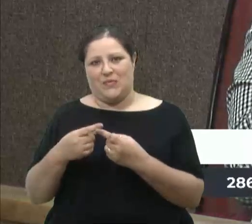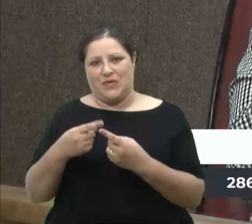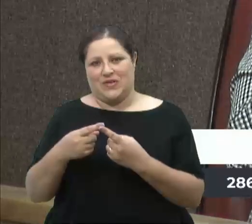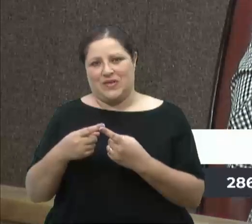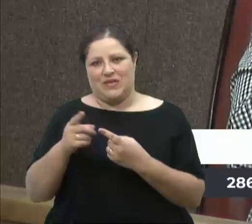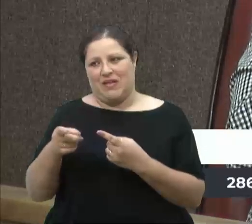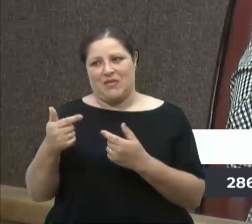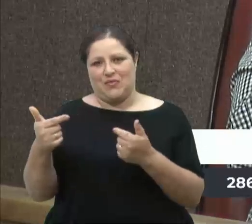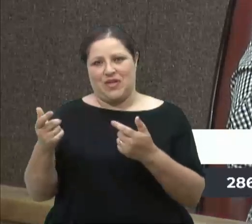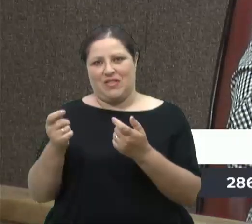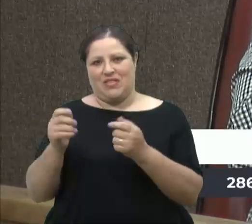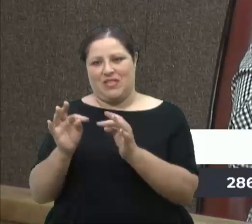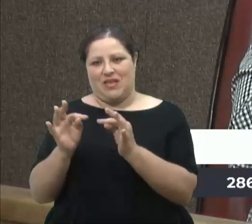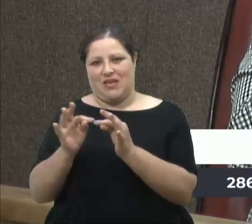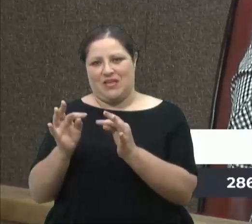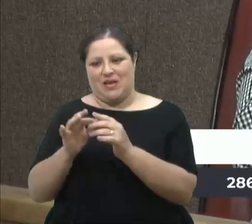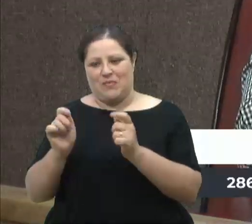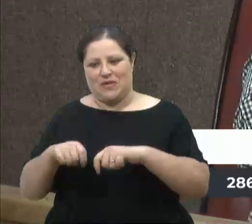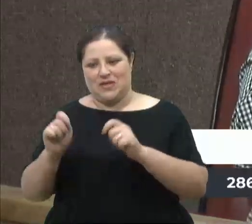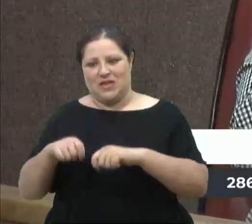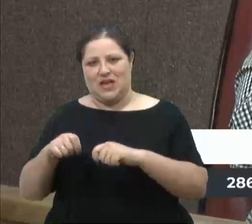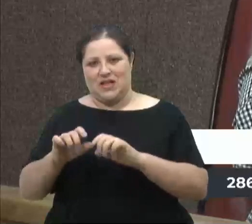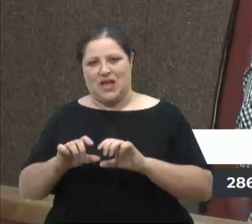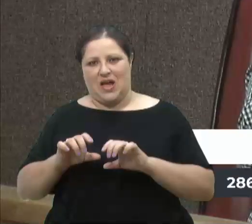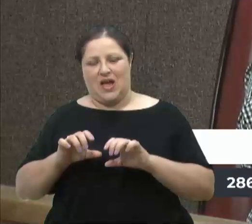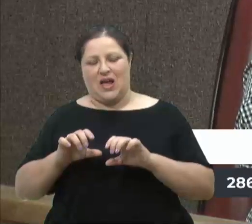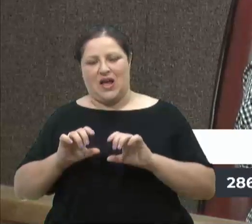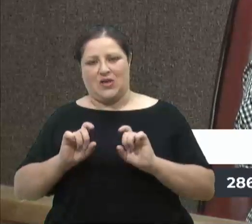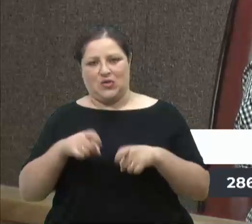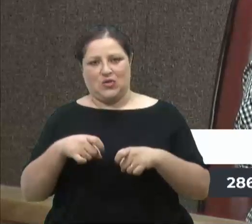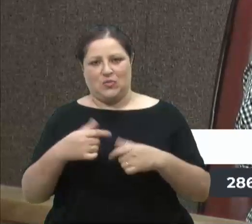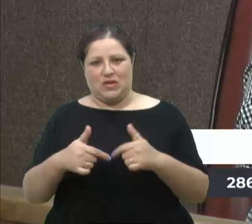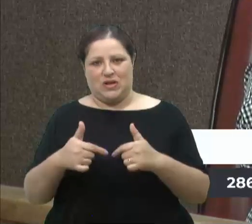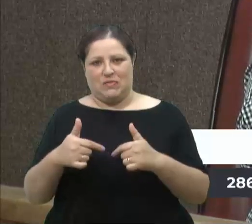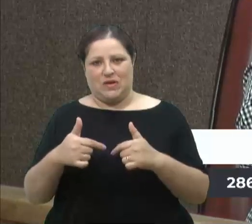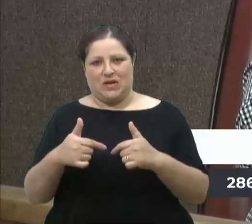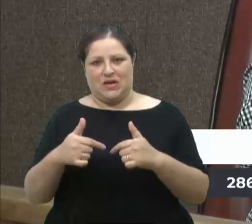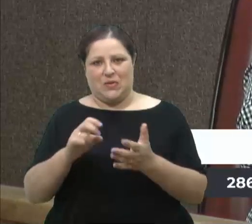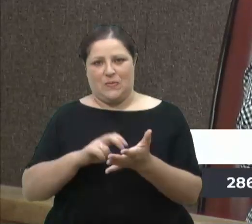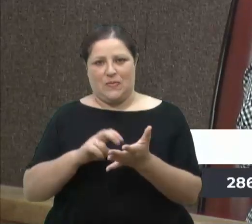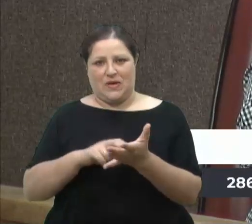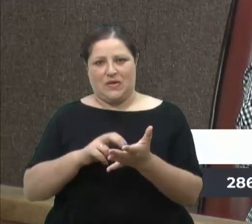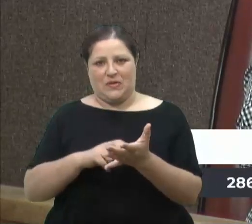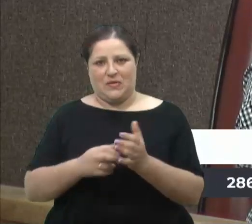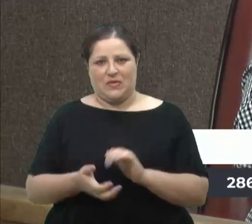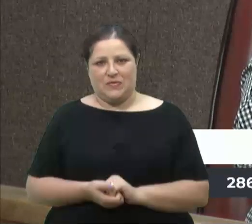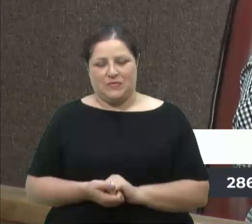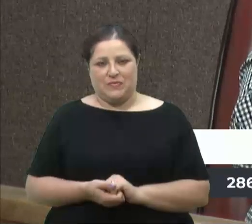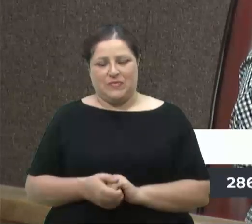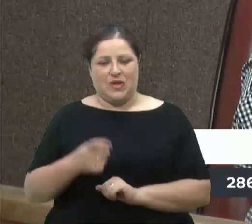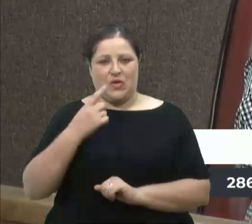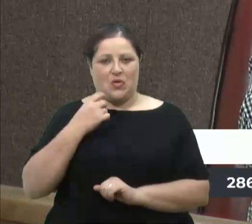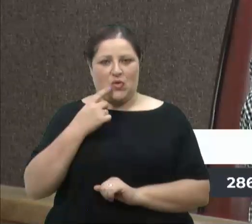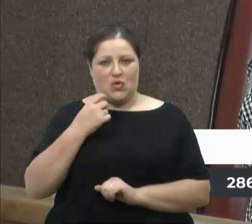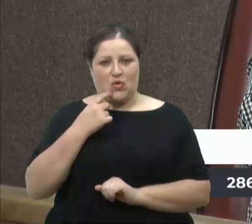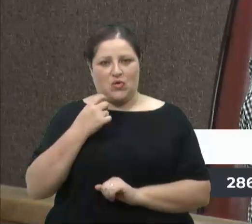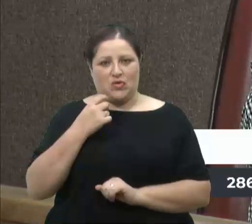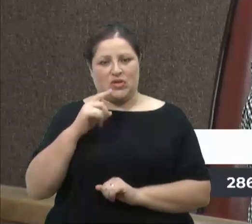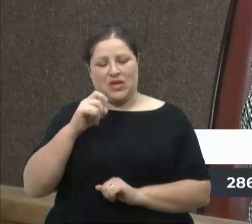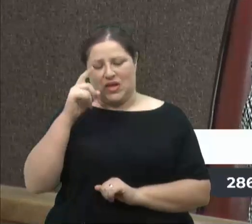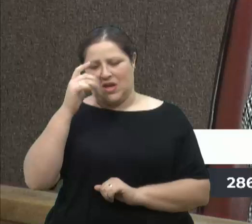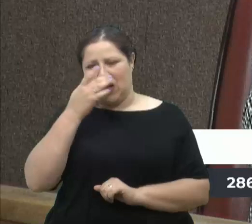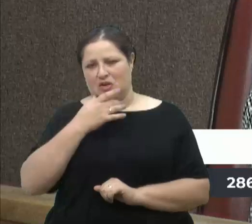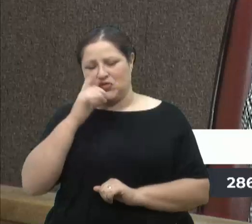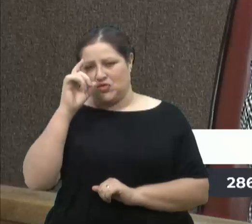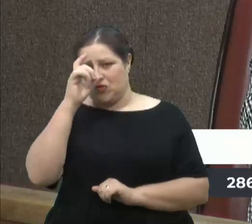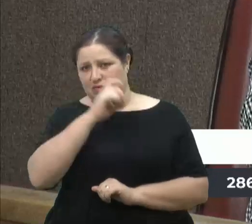Resumindo Deve estar muito difícil até a vereadora Rose tá aqui de defender o PT né o pessoal do PT deve deve deve deve deve ficar